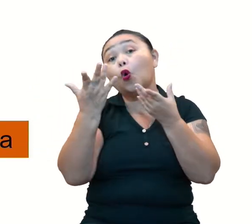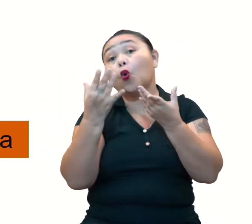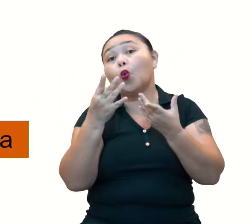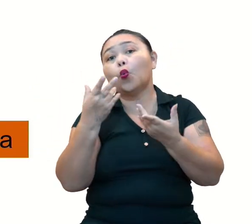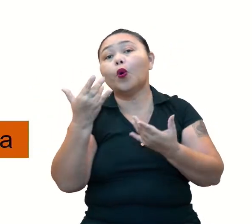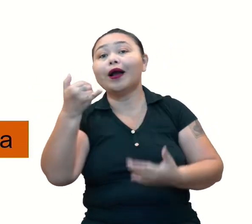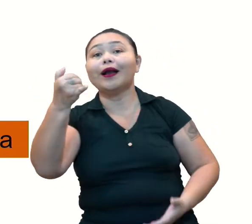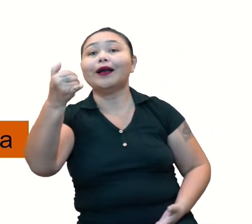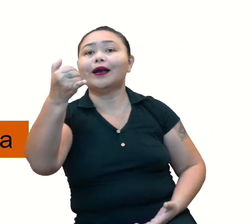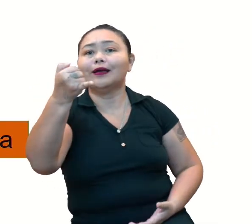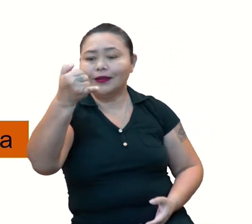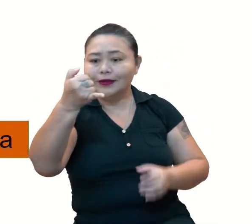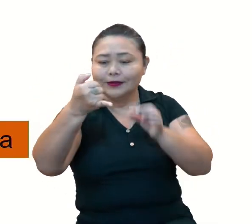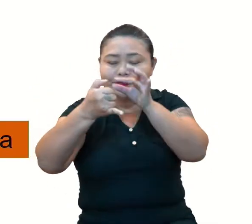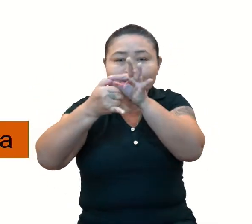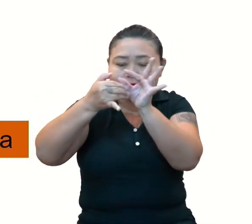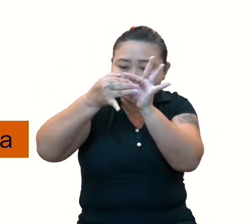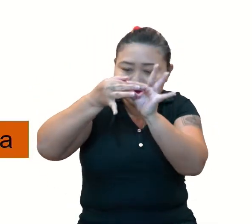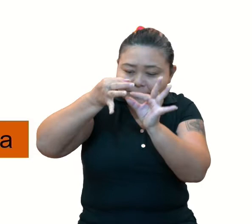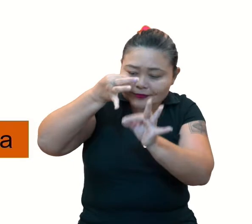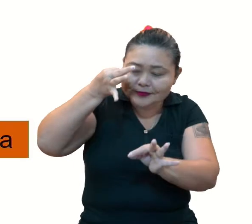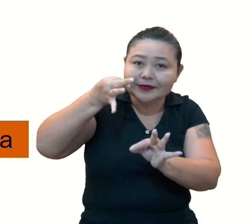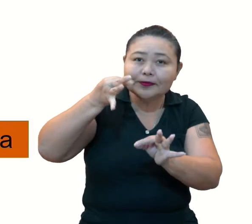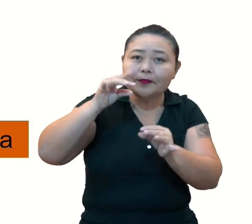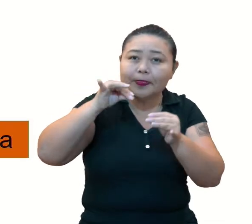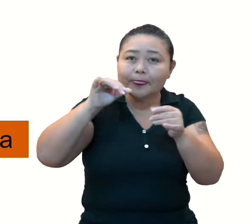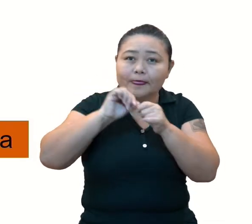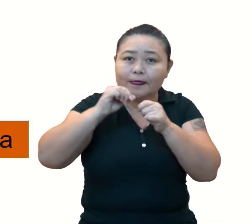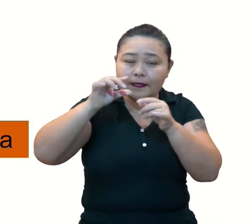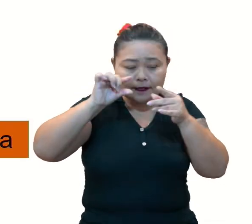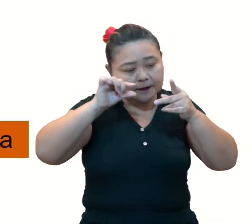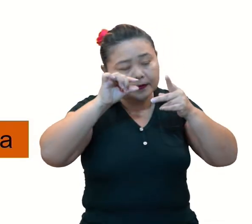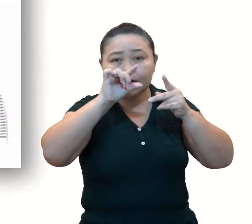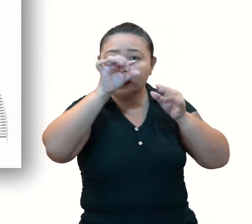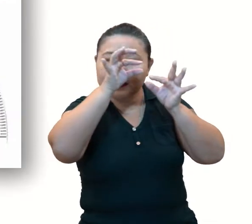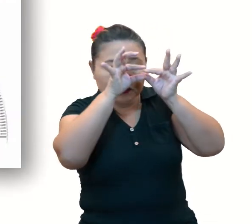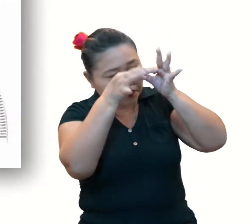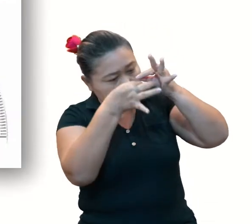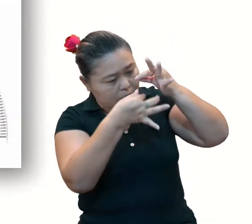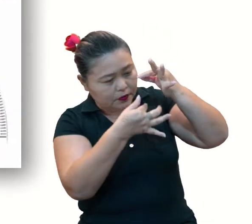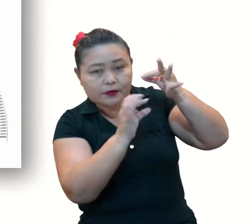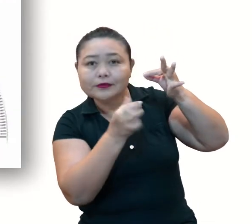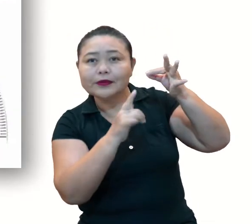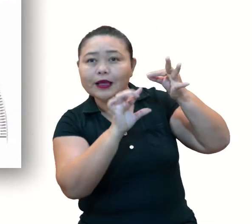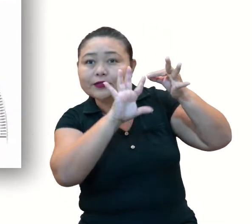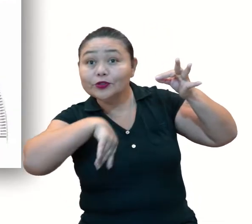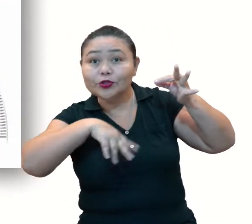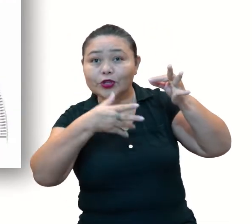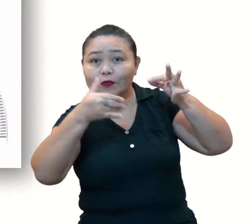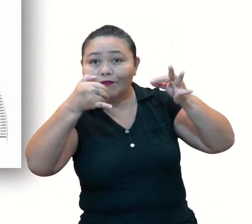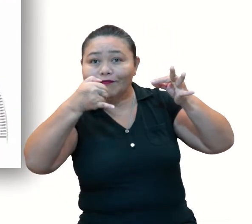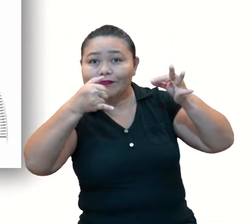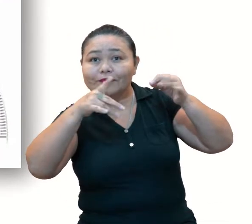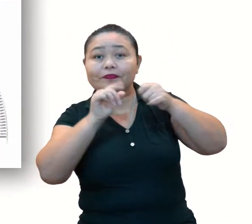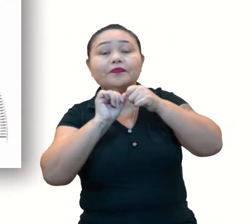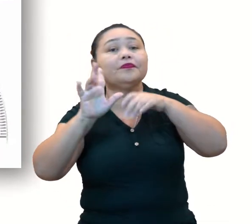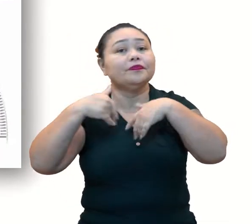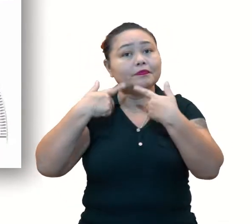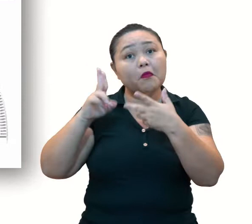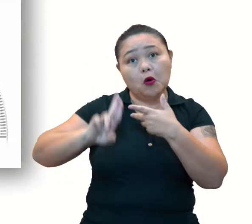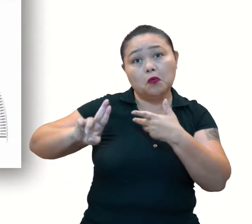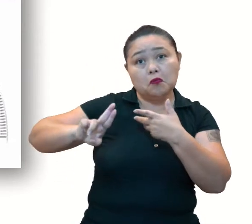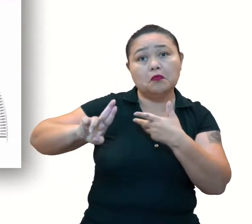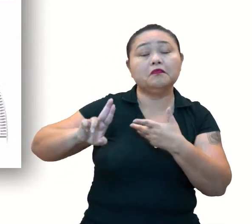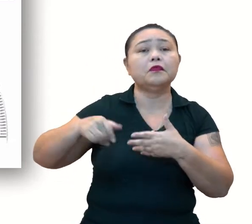lá a tinta da caneta, você tira aquela parte da tinta, fica só com um tubinho também, dá para fazer também. Legal, né? E aí como vai proceder para poder